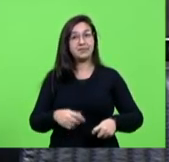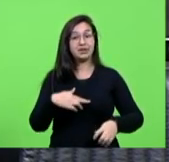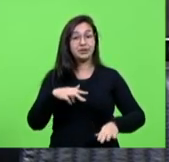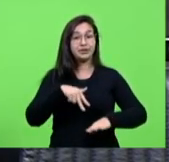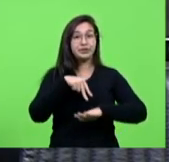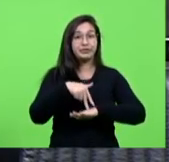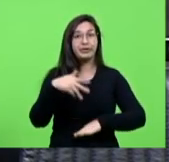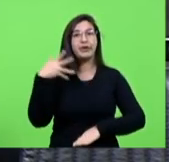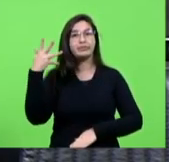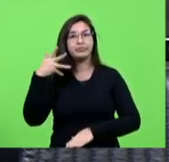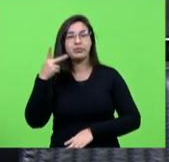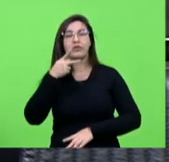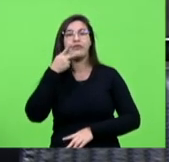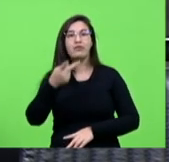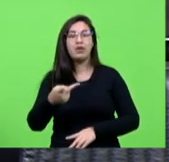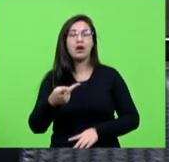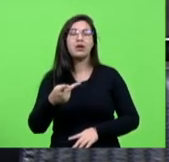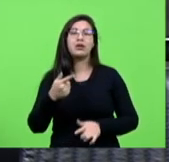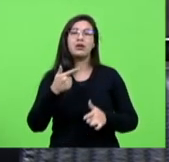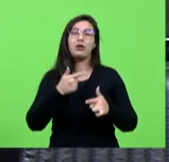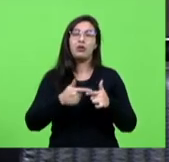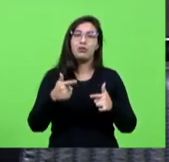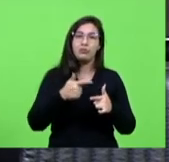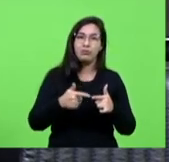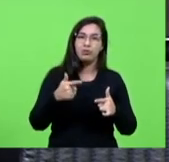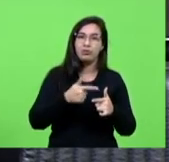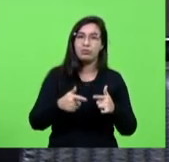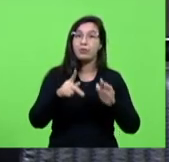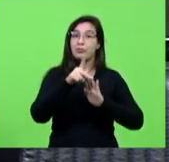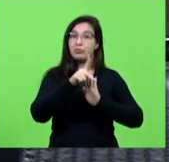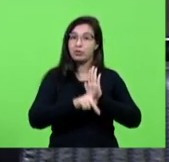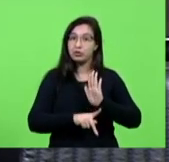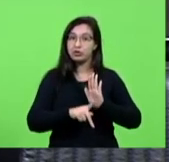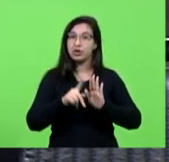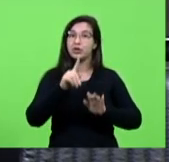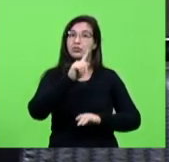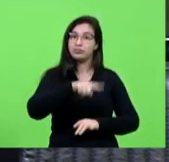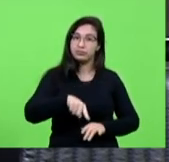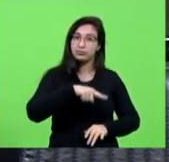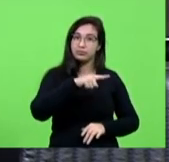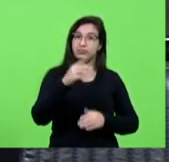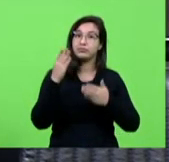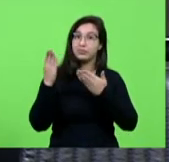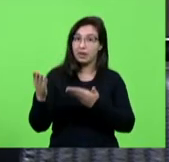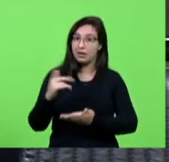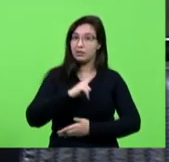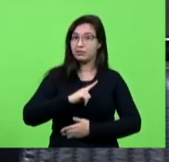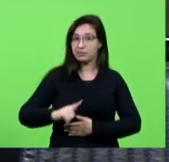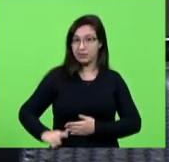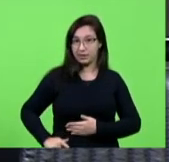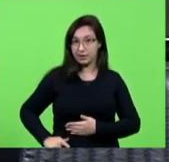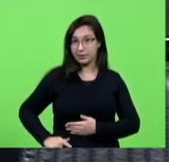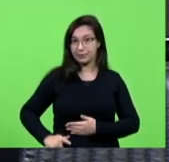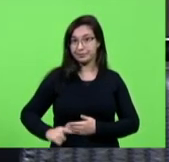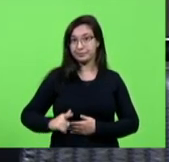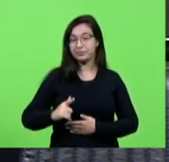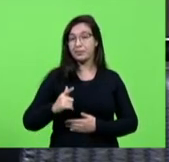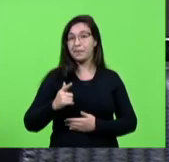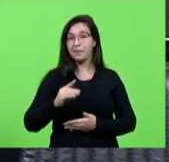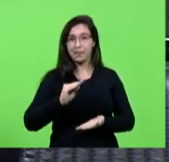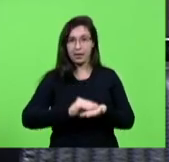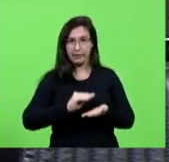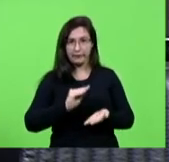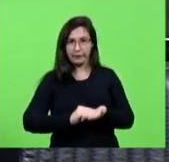fala, olha, o meu projeto ele foi vetado pelo governador, para saber que não foi falta de a